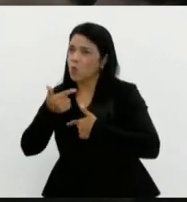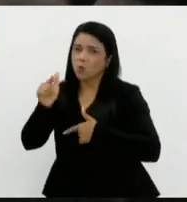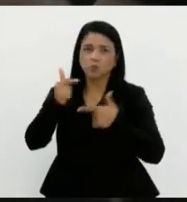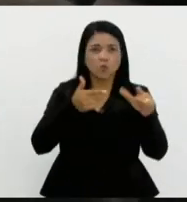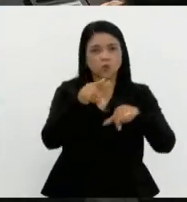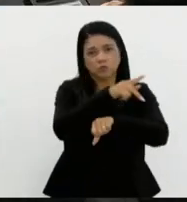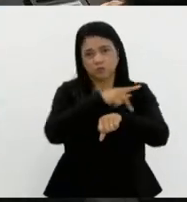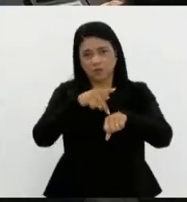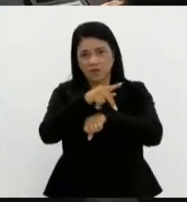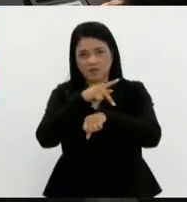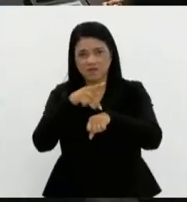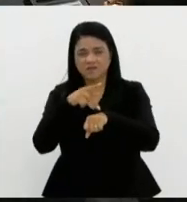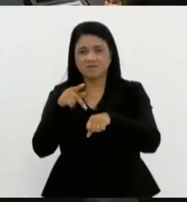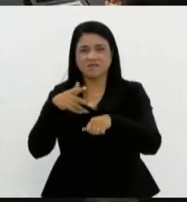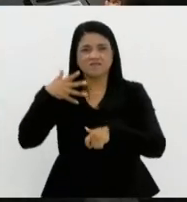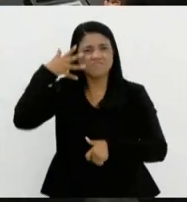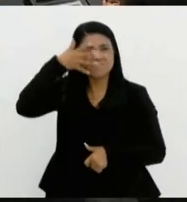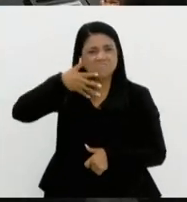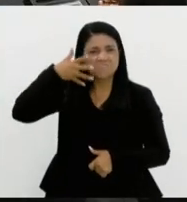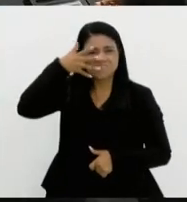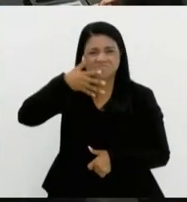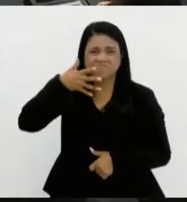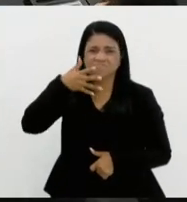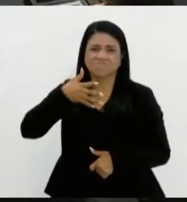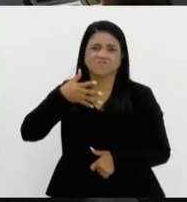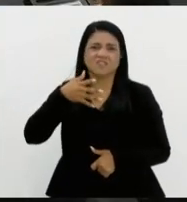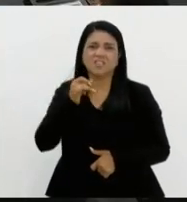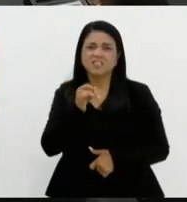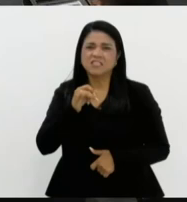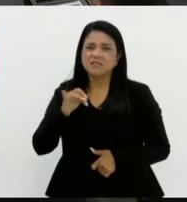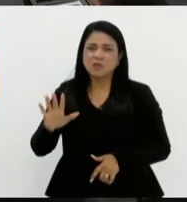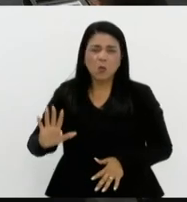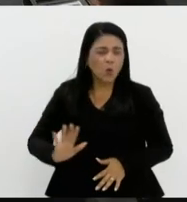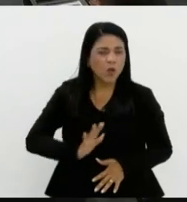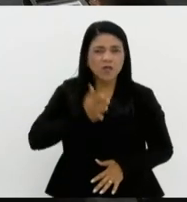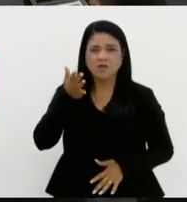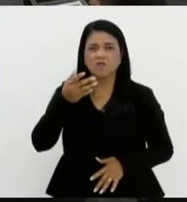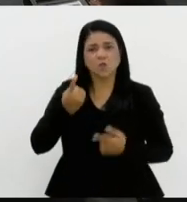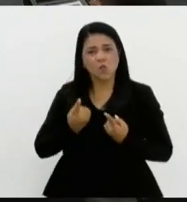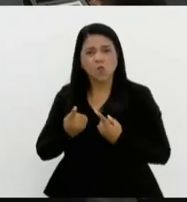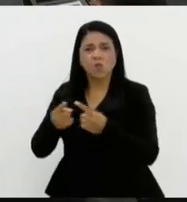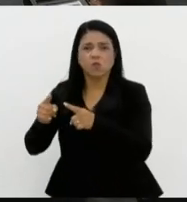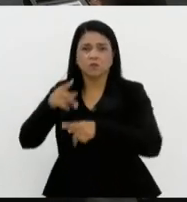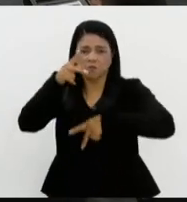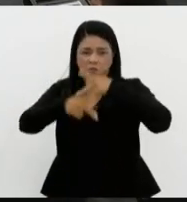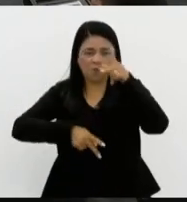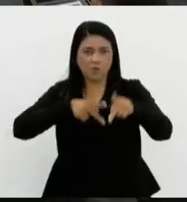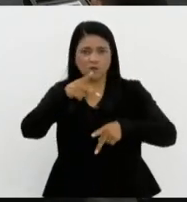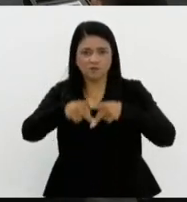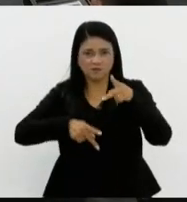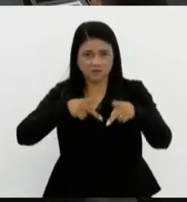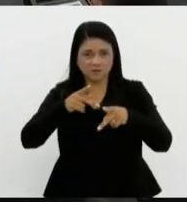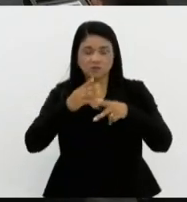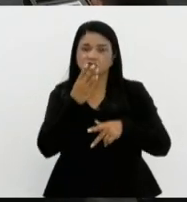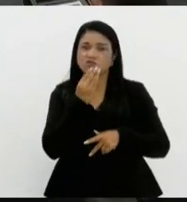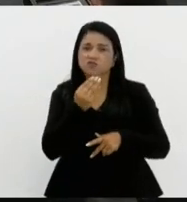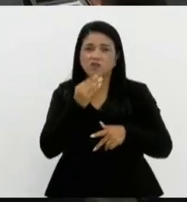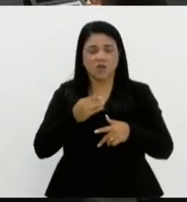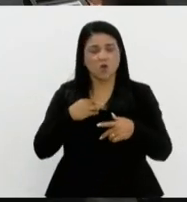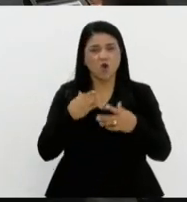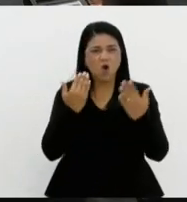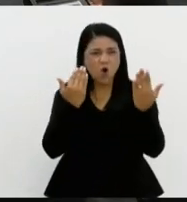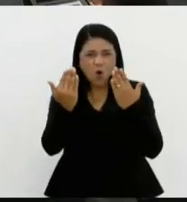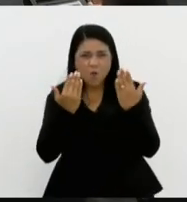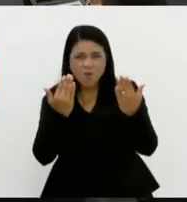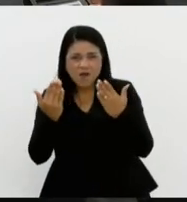cruel, infame e esdrúxula contra o povo de Israel. Não se faz comparação com o Holocausto. O Holocausto